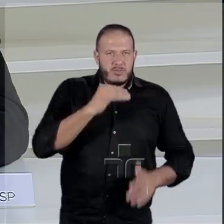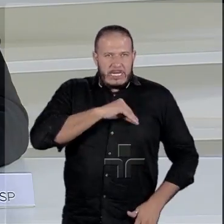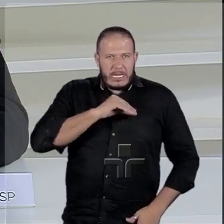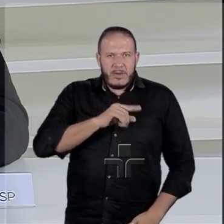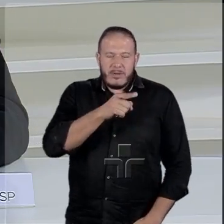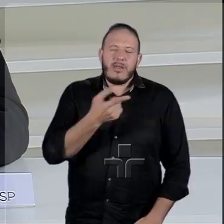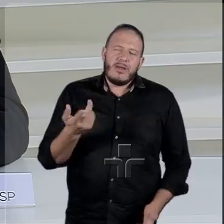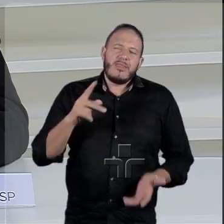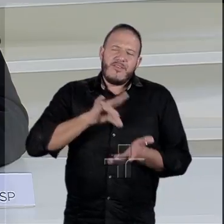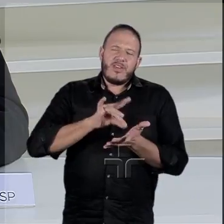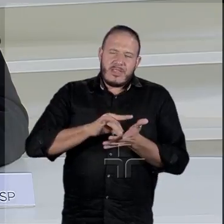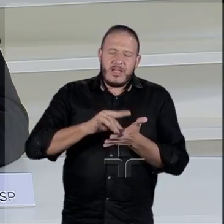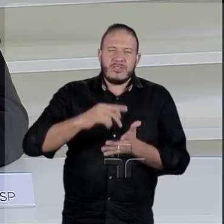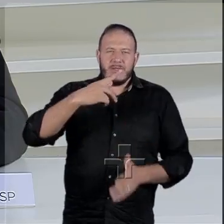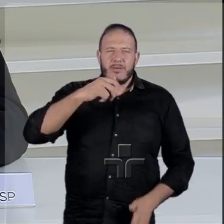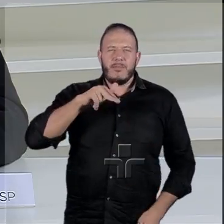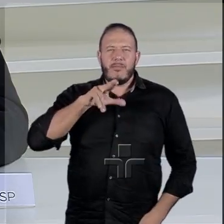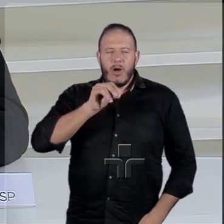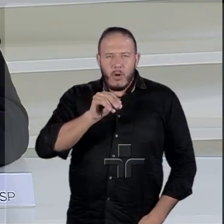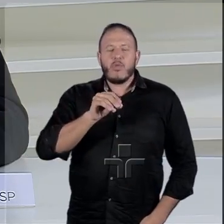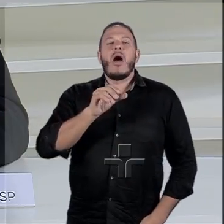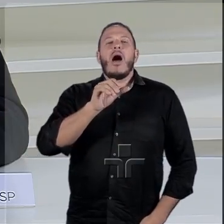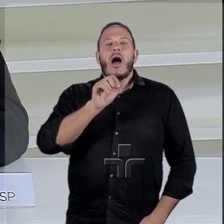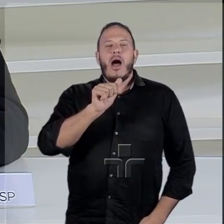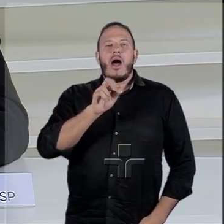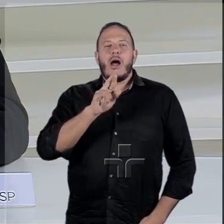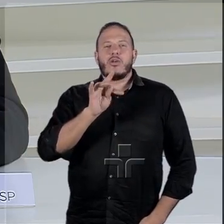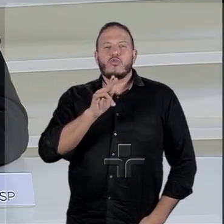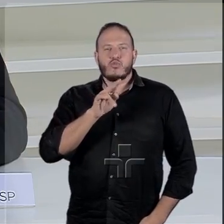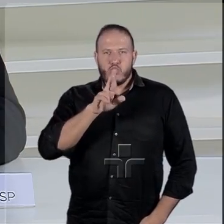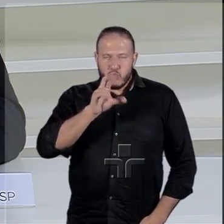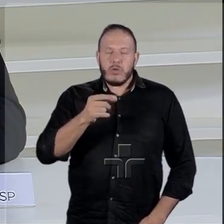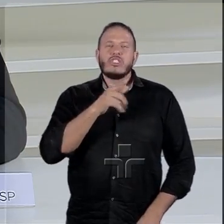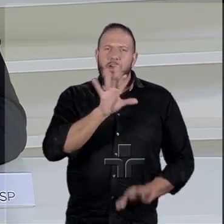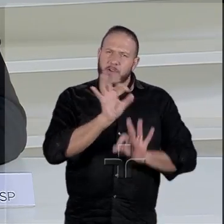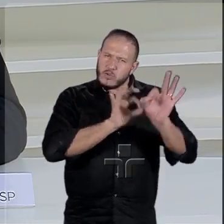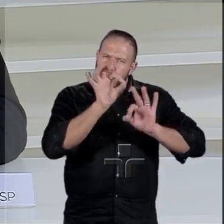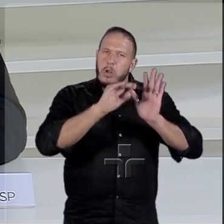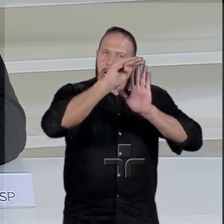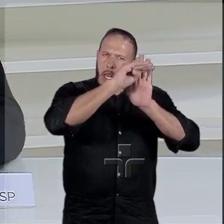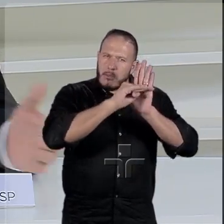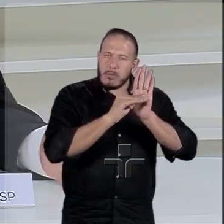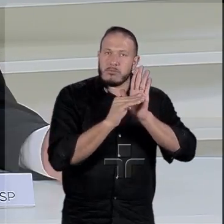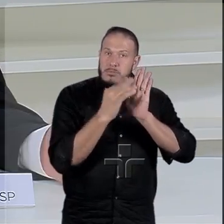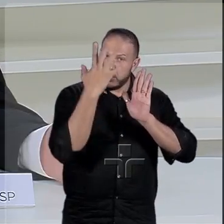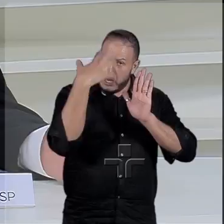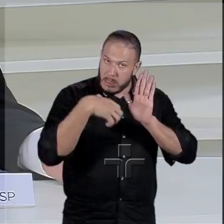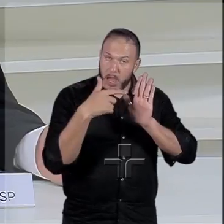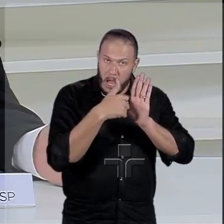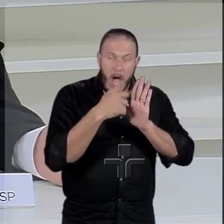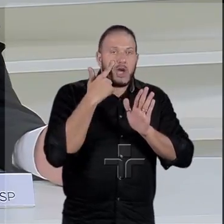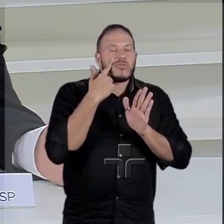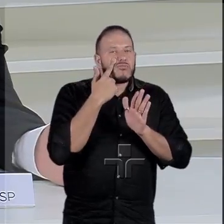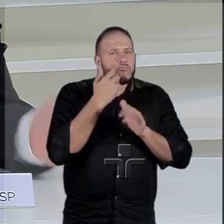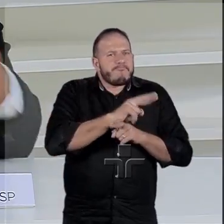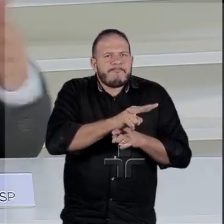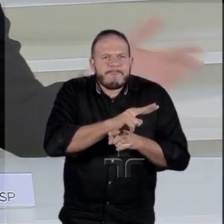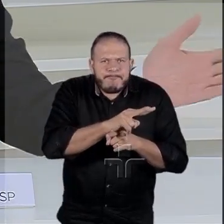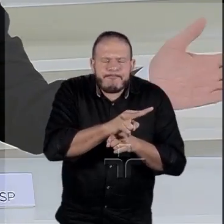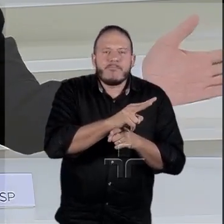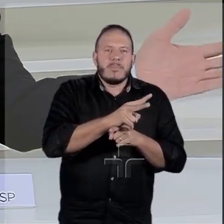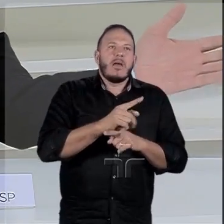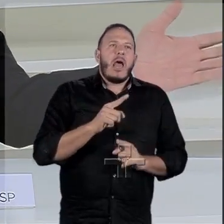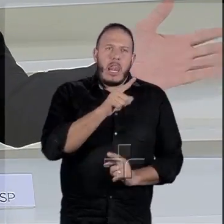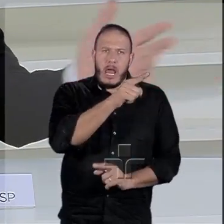Paulo Artung tinha feito um programa bastante intenso de seriedade fiscal, tanto que é um estado que está nota A em todas